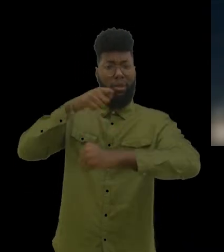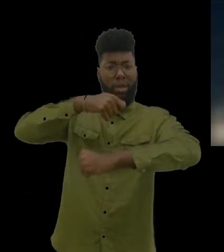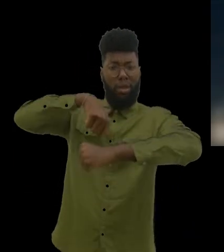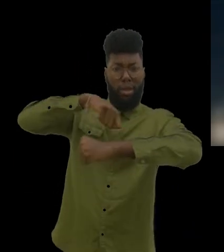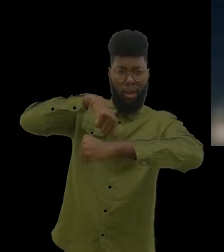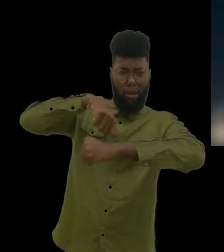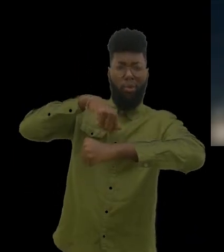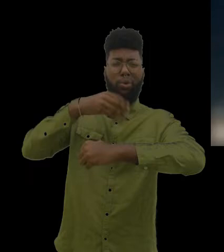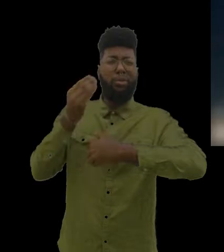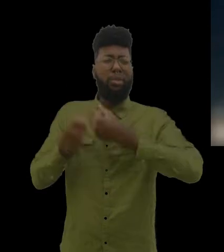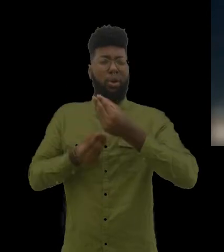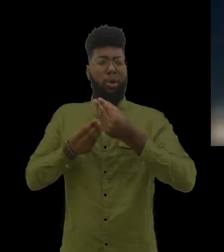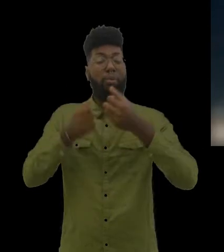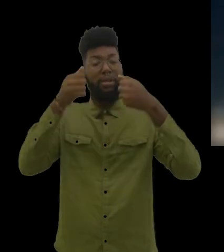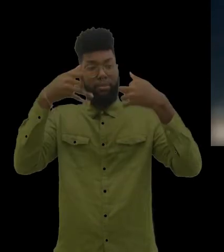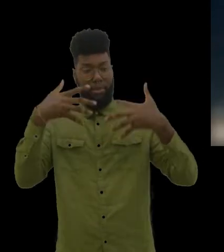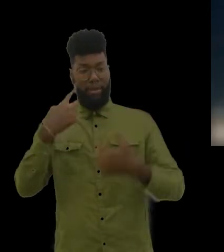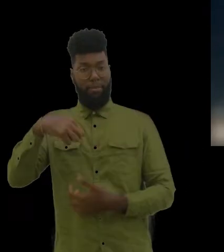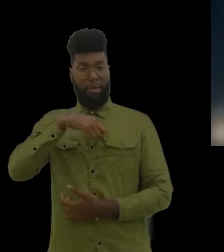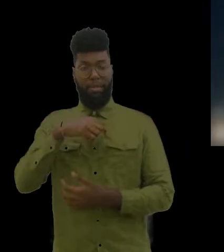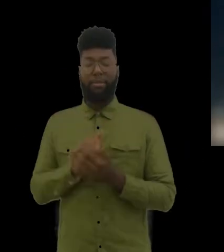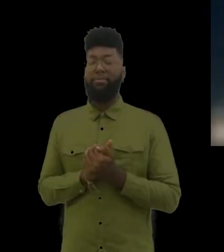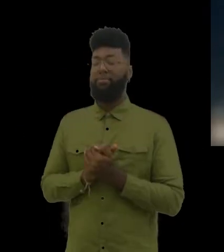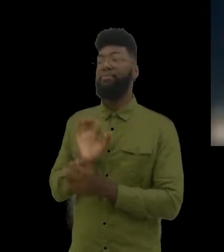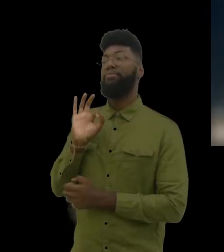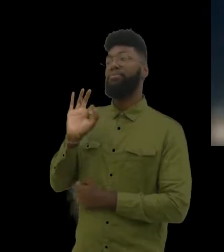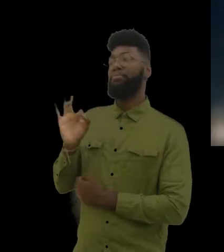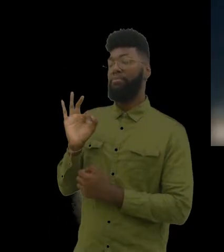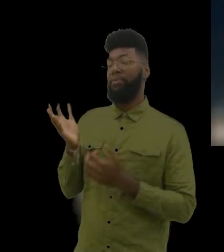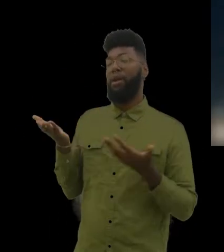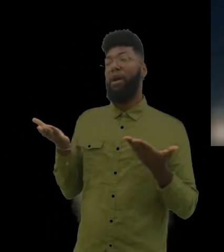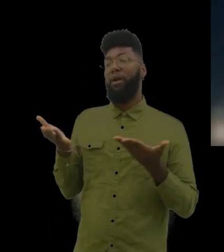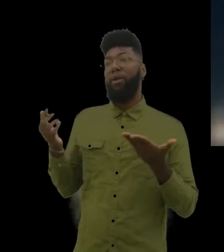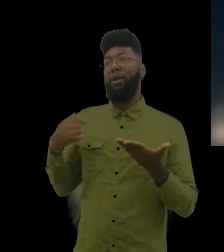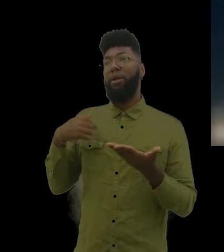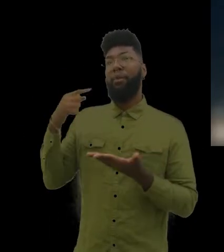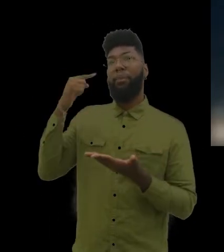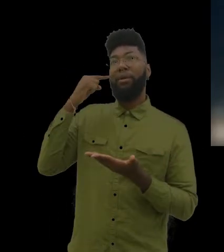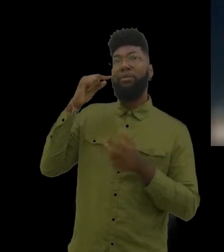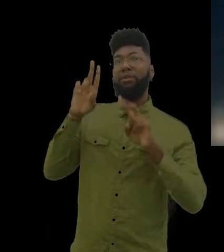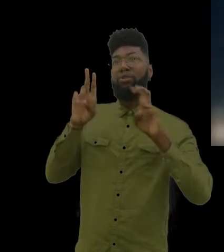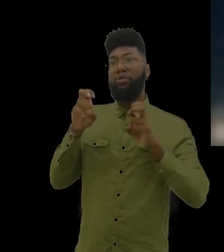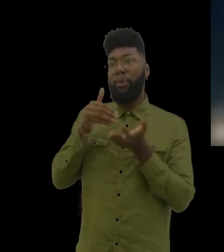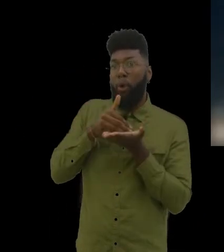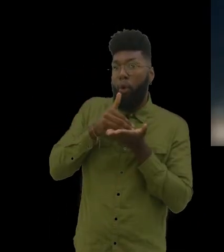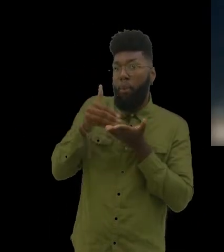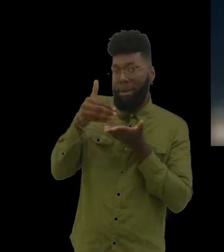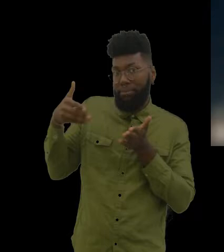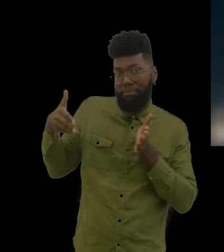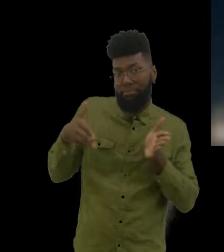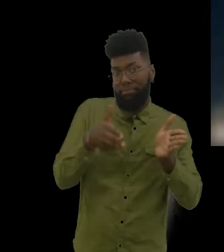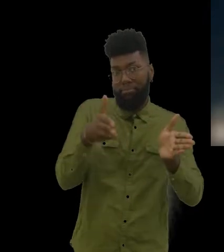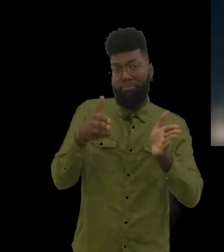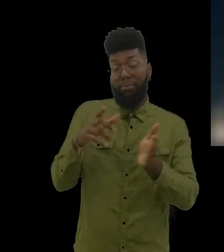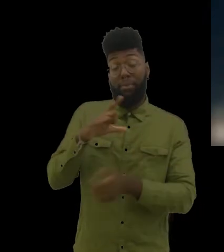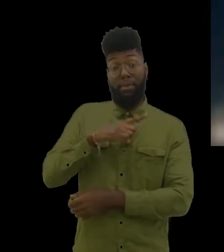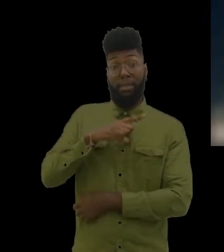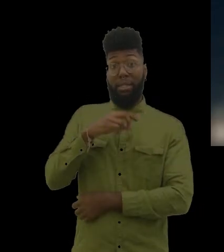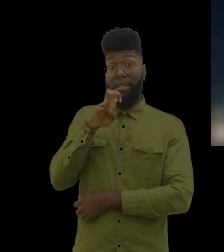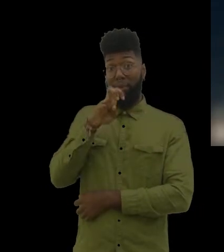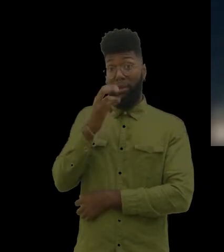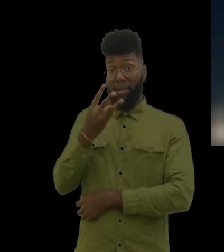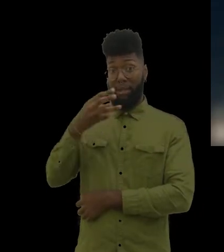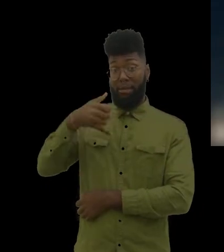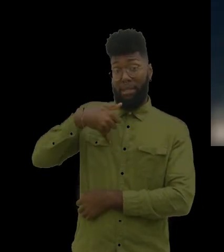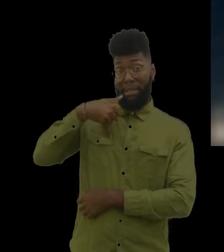gente. Certo. Vamos conversar um pouquinho, então, sobre o início, né, dessa jornada. Eu tenho 53 anos